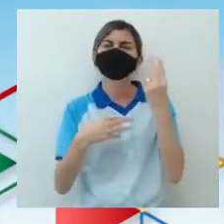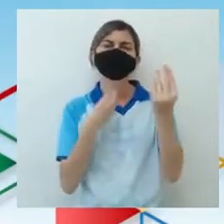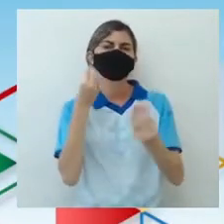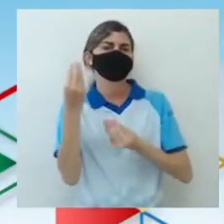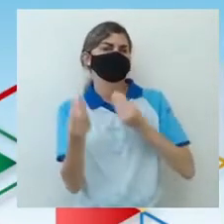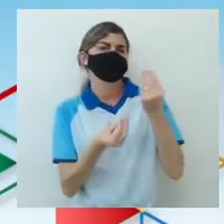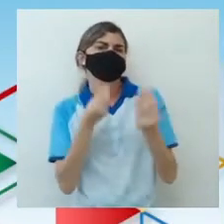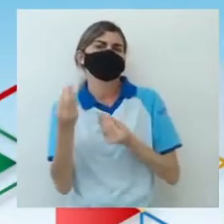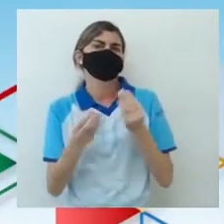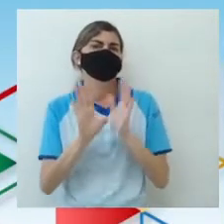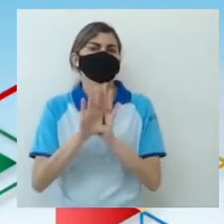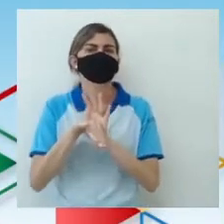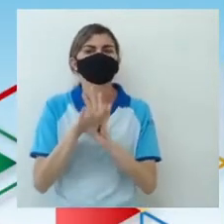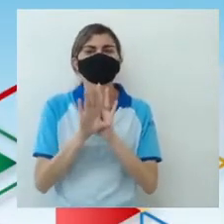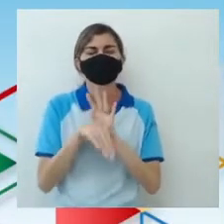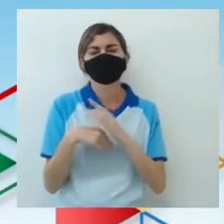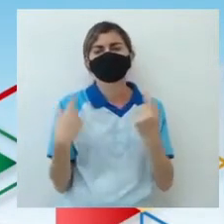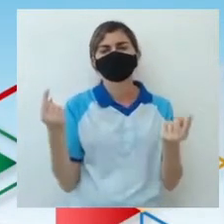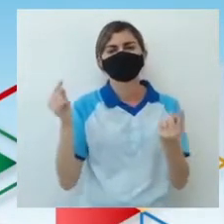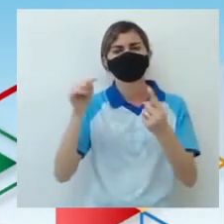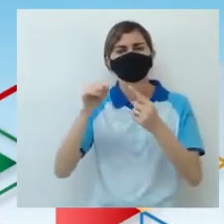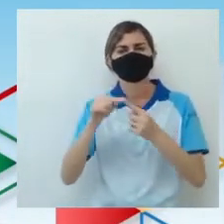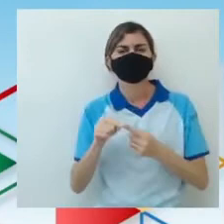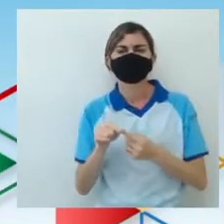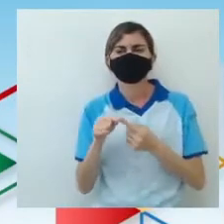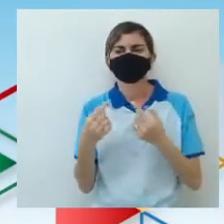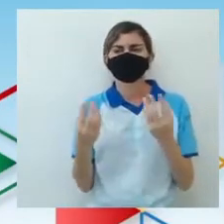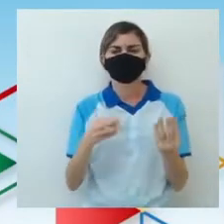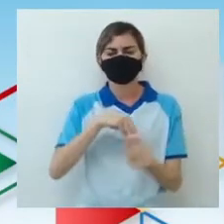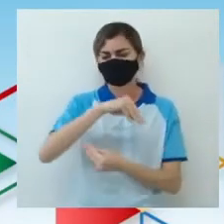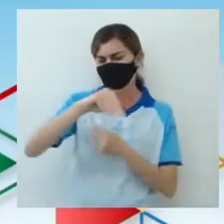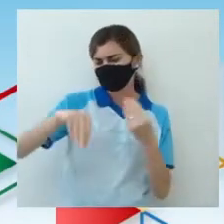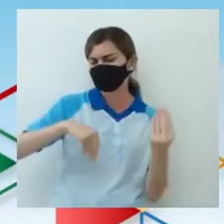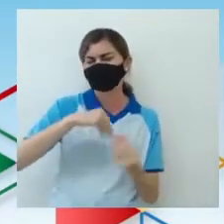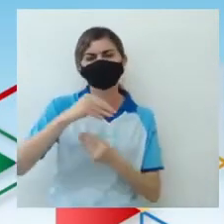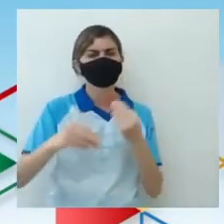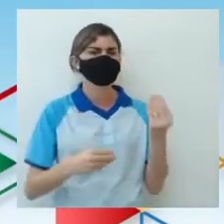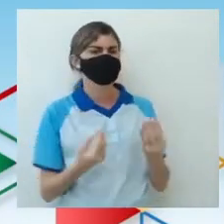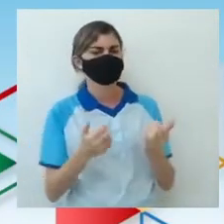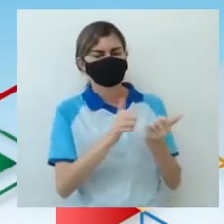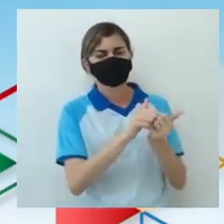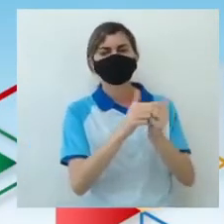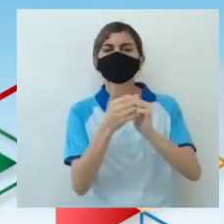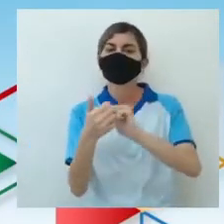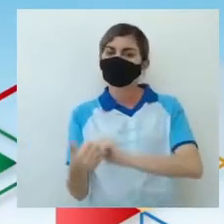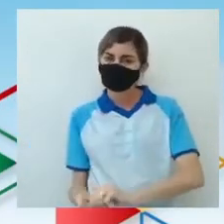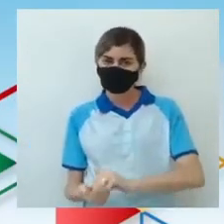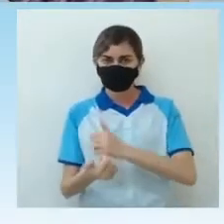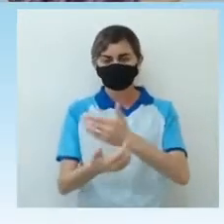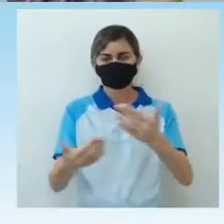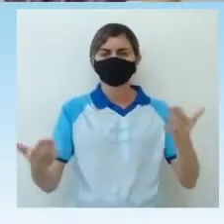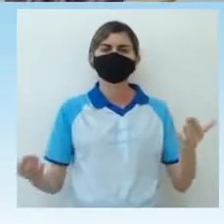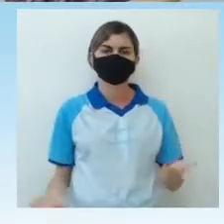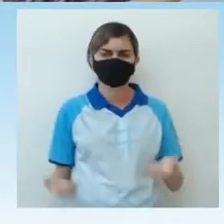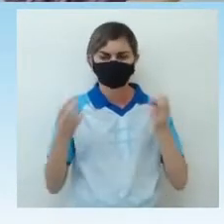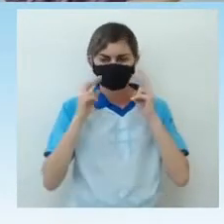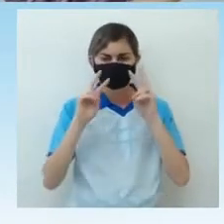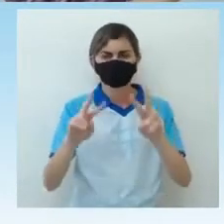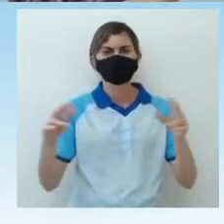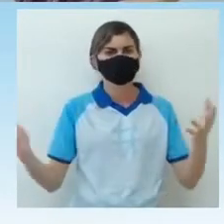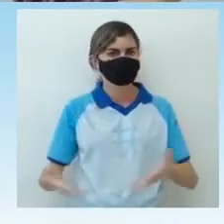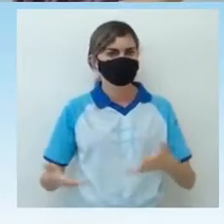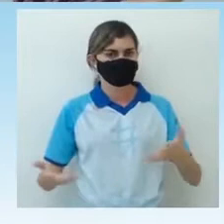como esses conceitos eles estão intrínsecos, eles estão misturados, eles estão adaptados para essa realidade que a gente está vivendo